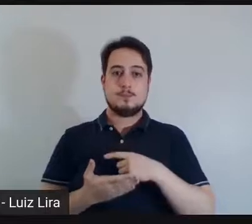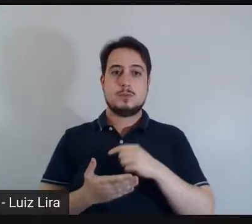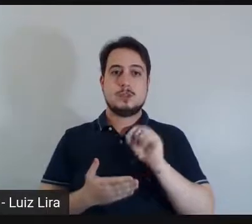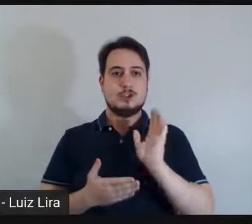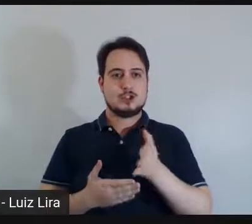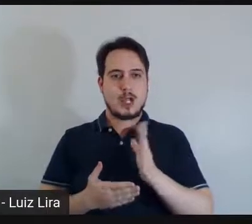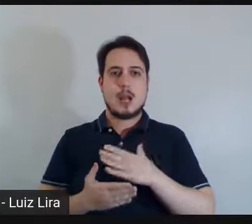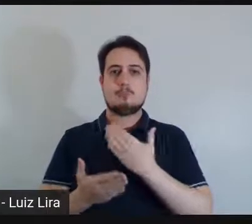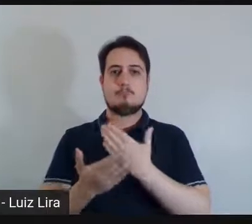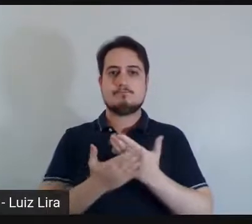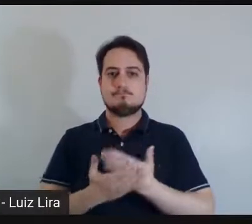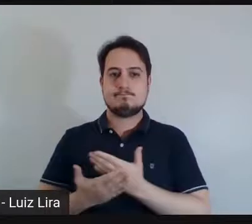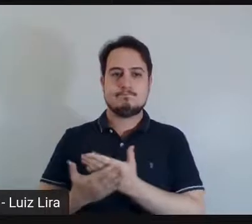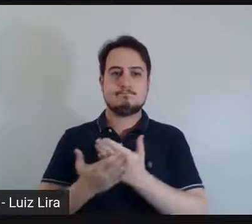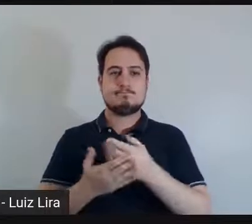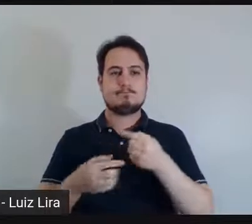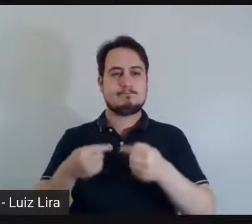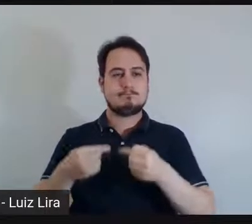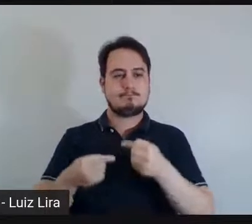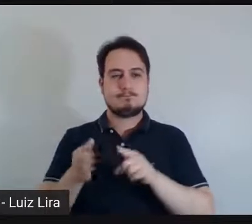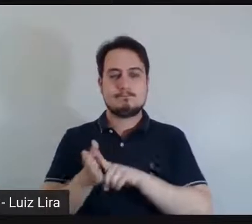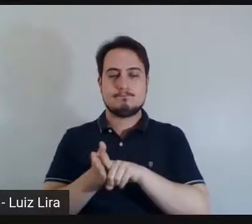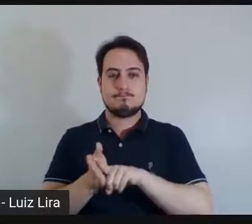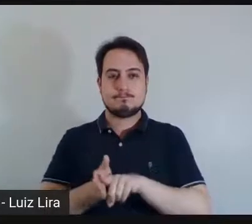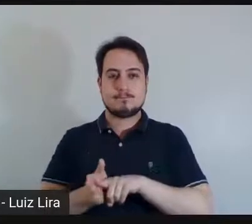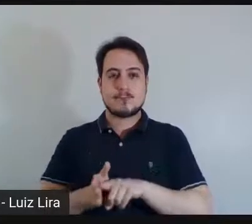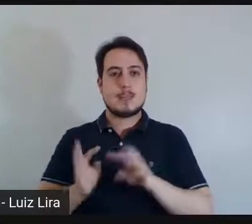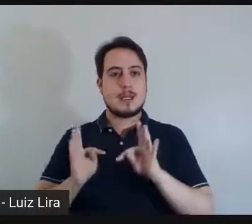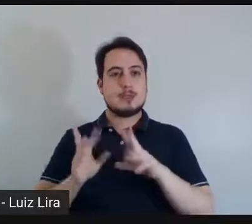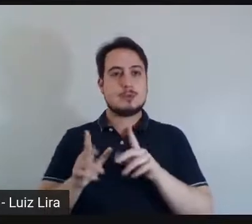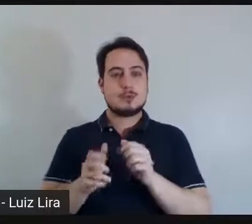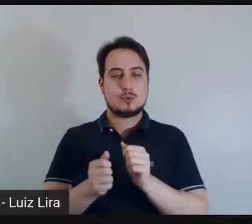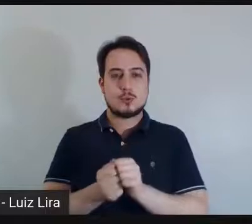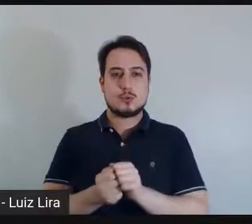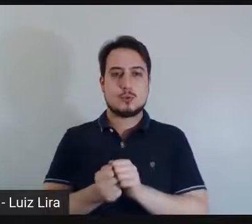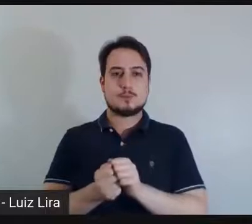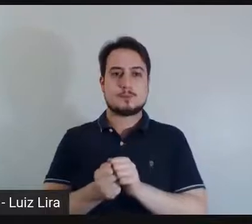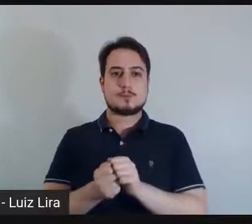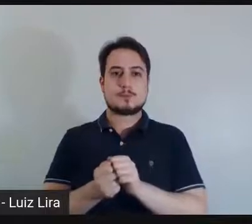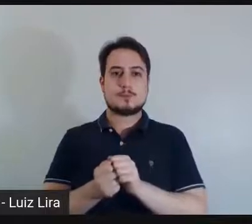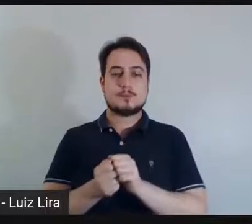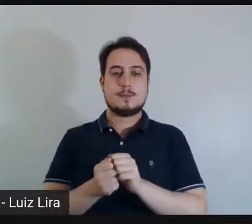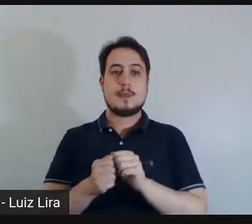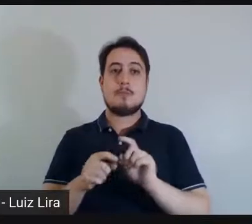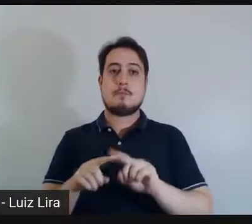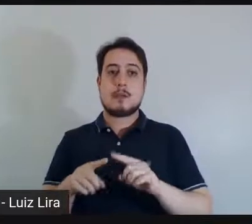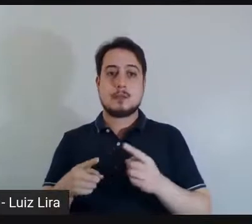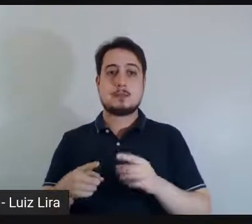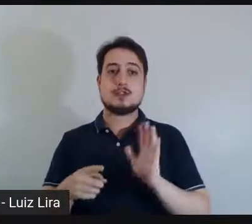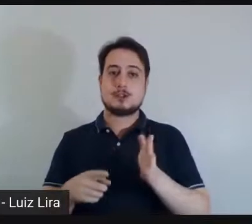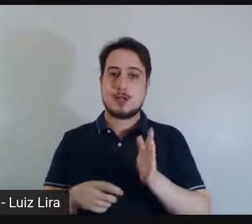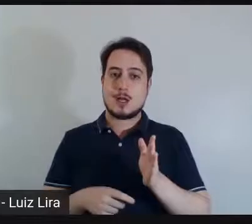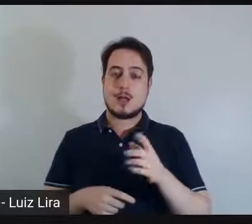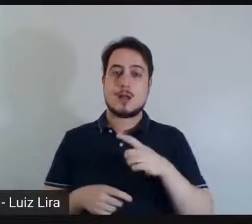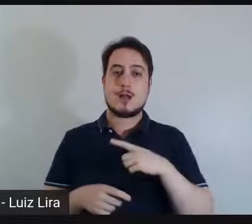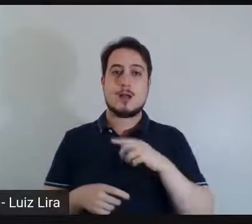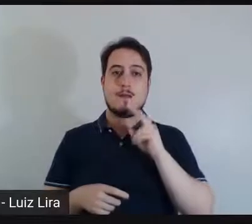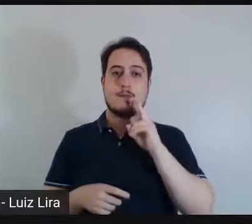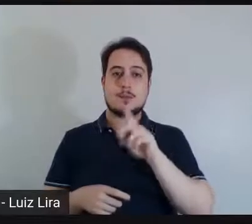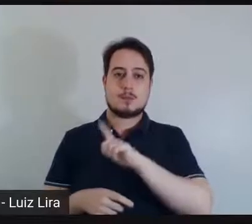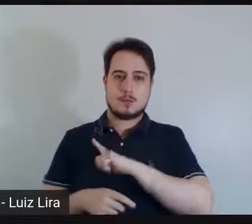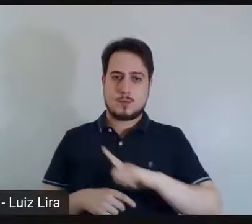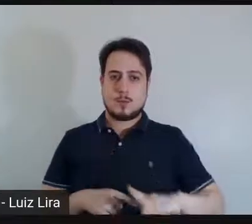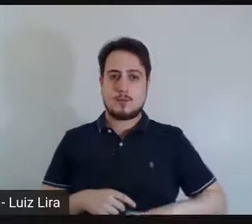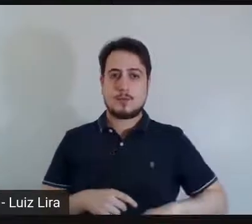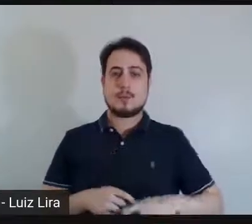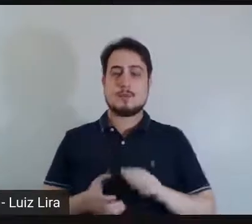sendo visto, entendeu? E está tudo... a gente não pode falar as coisas, né? Mas, assim, isso já está visto pelo governo já. Está sendo